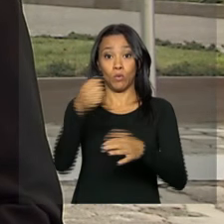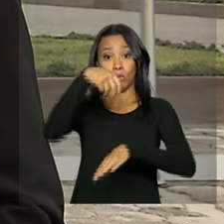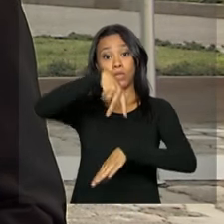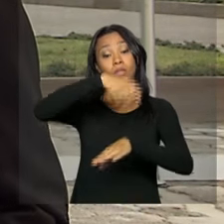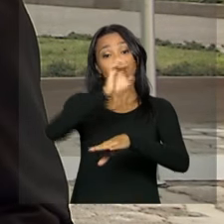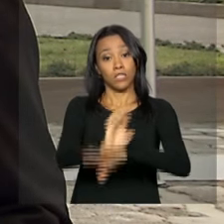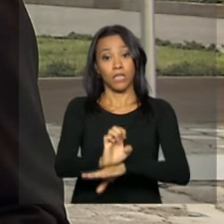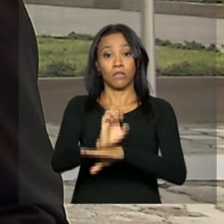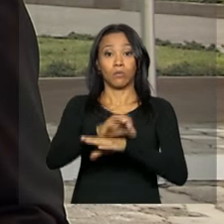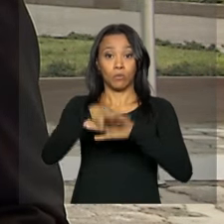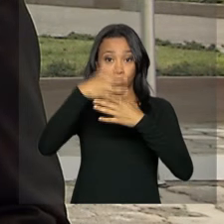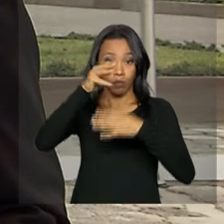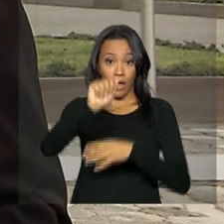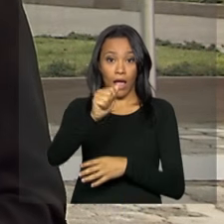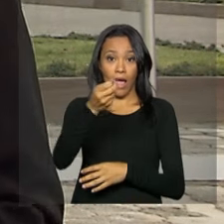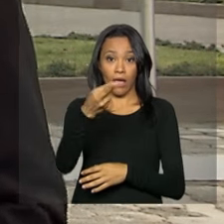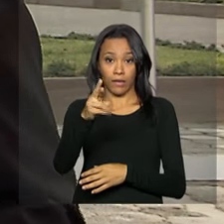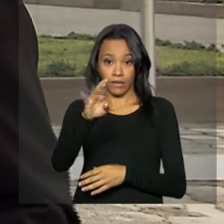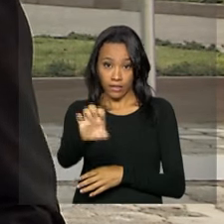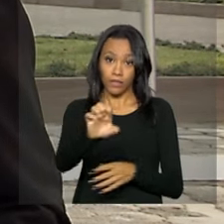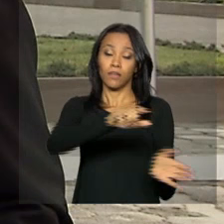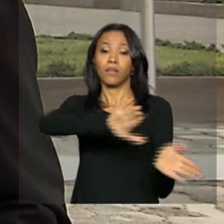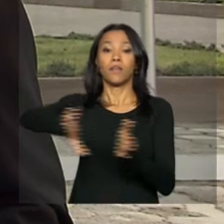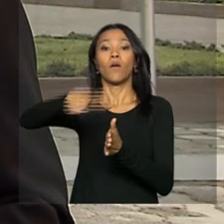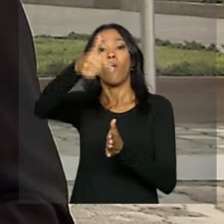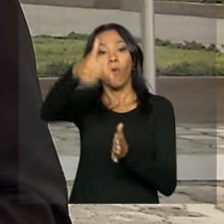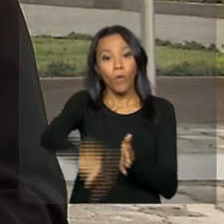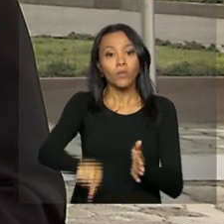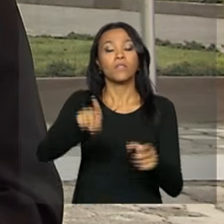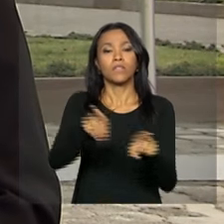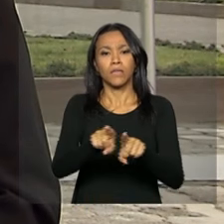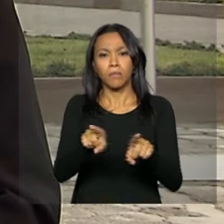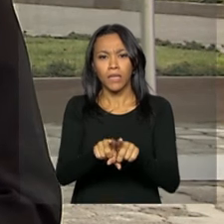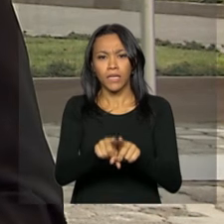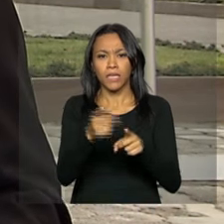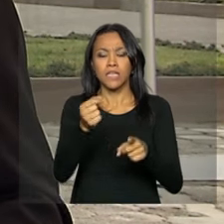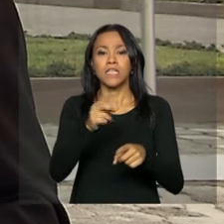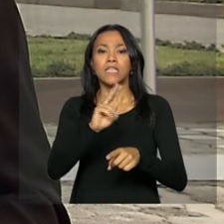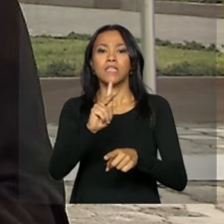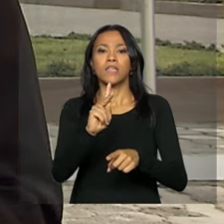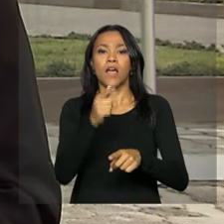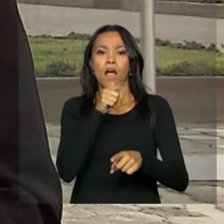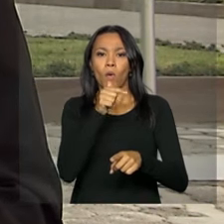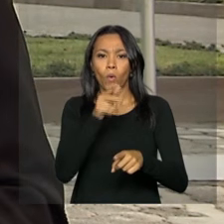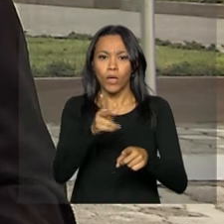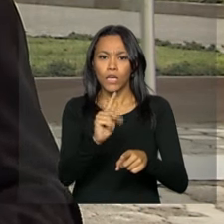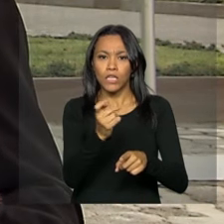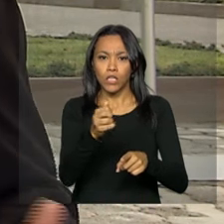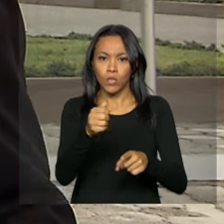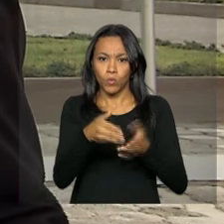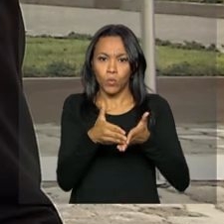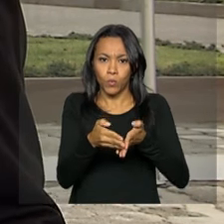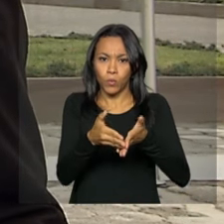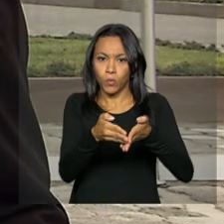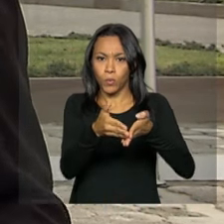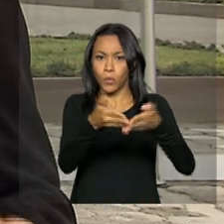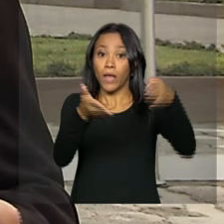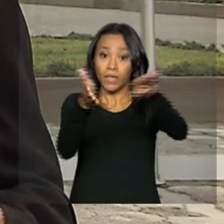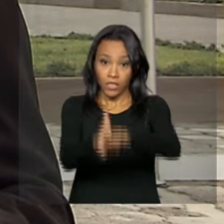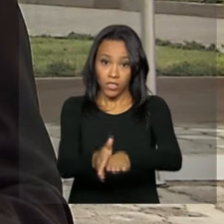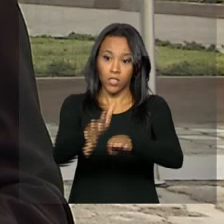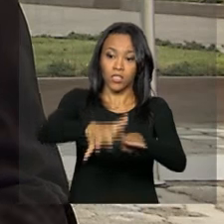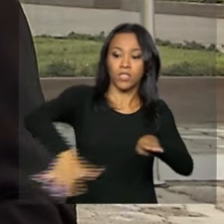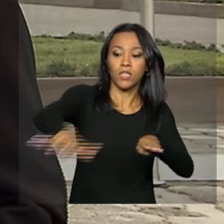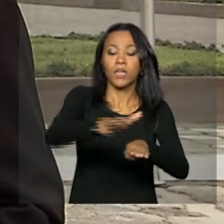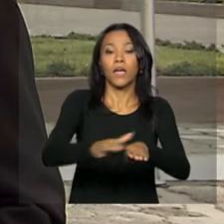na pauta o eixo multimodal Manaus manta uma ligação por hidrovia e rodovia de Manaus até o Pacífico que de